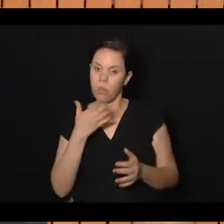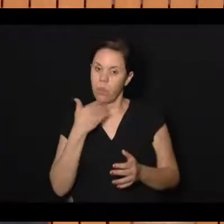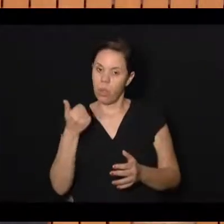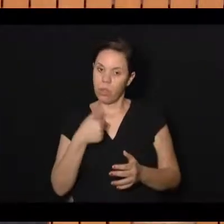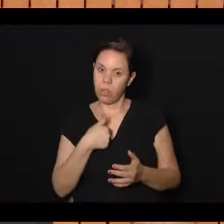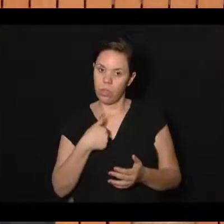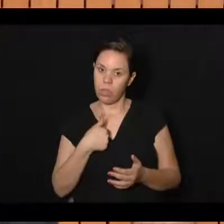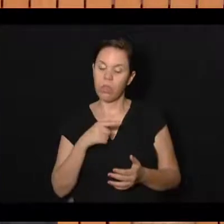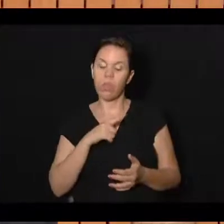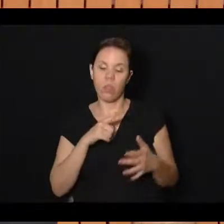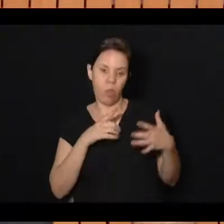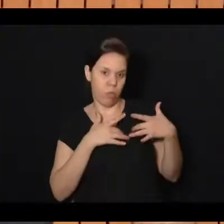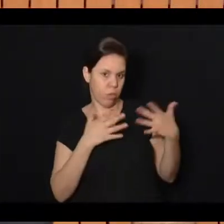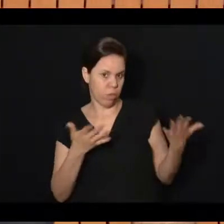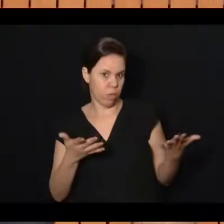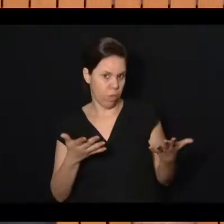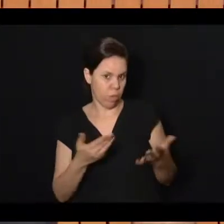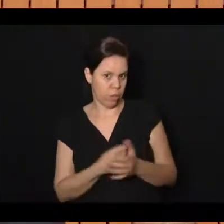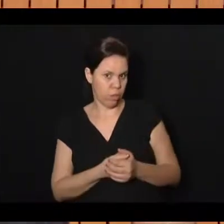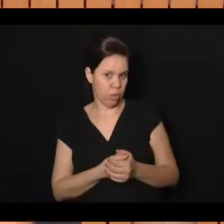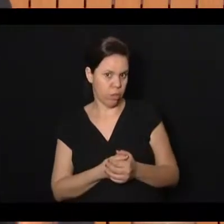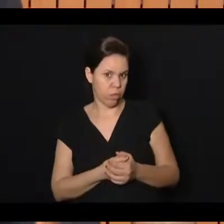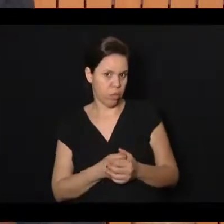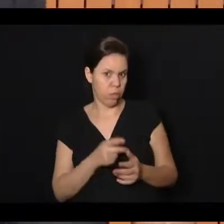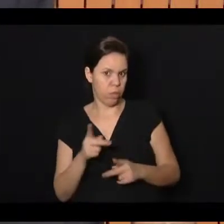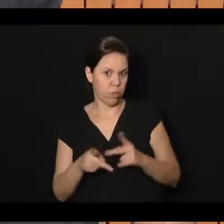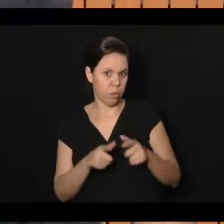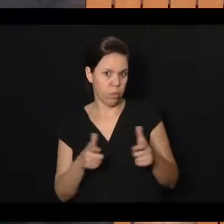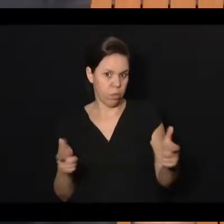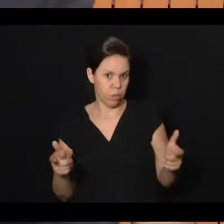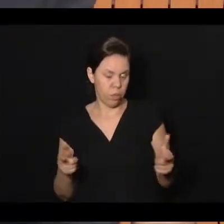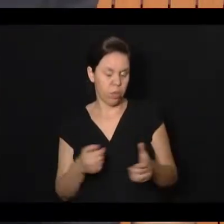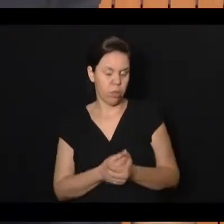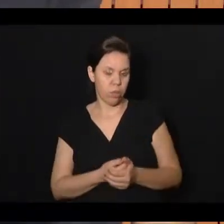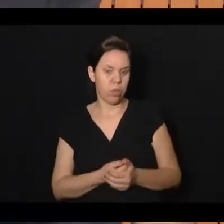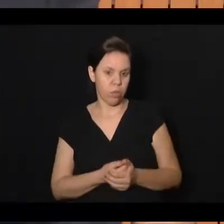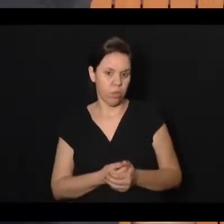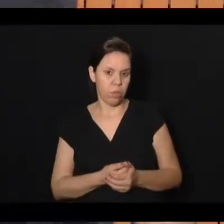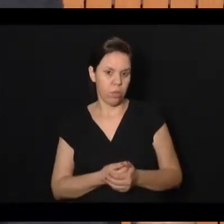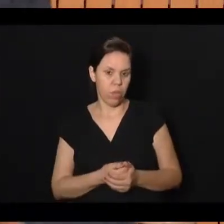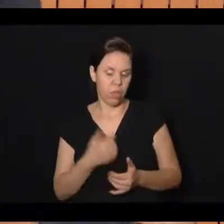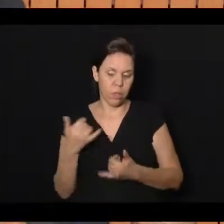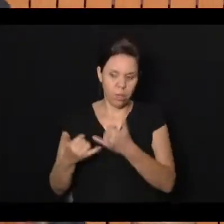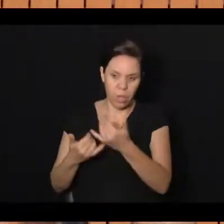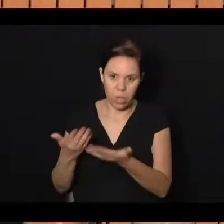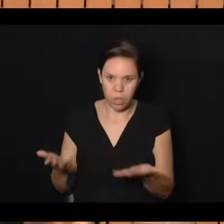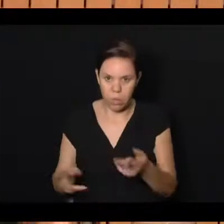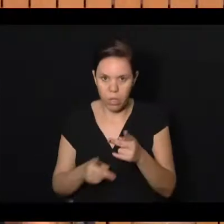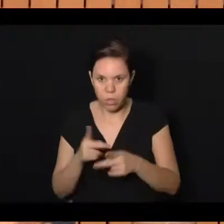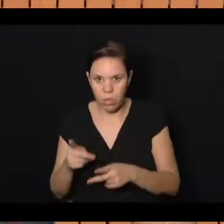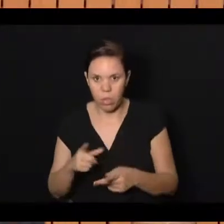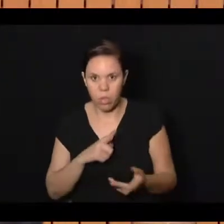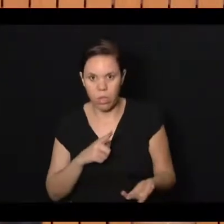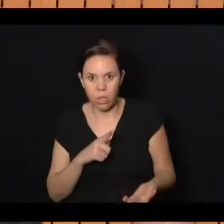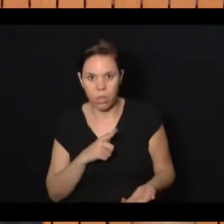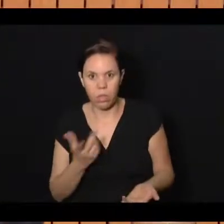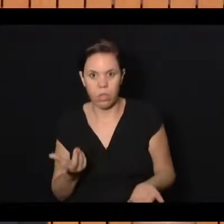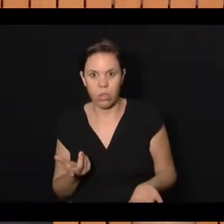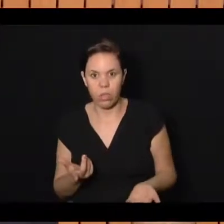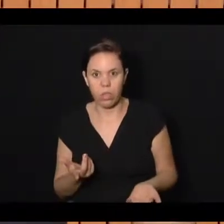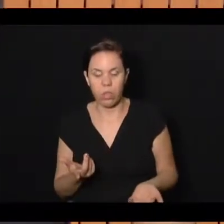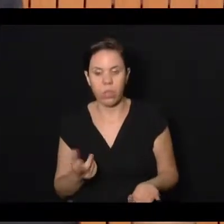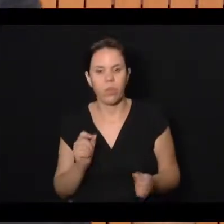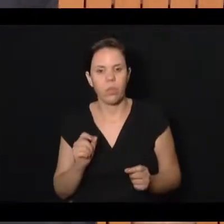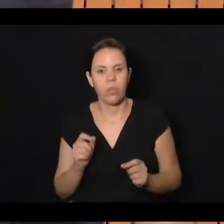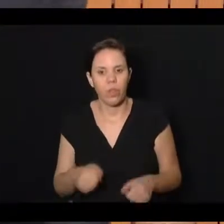unidade da solidariedade maior entre essas pessoas porque a gente vê a gente até brinca ele fala pessoa tem um corote vai dividindo corote